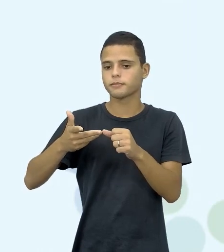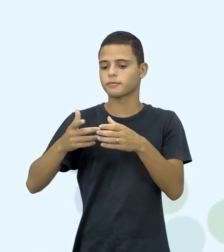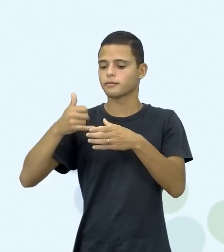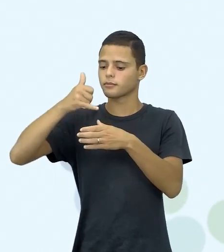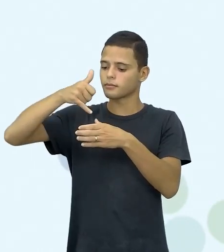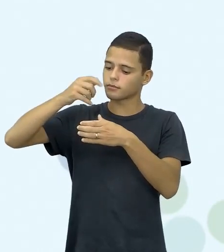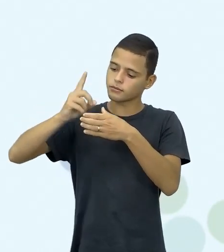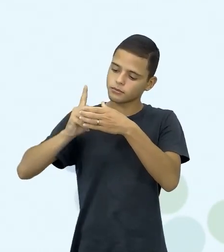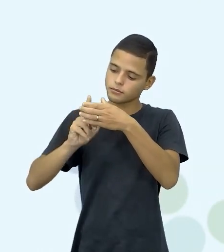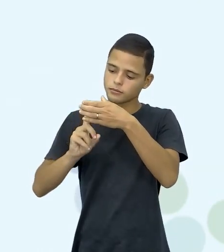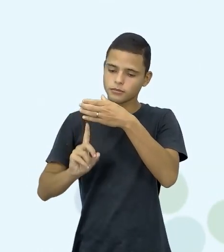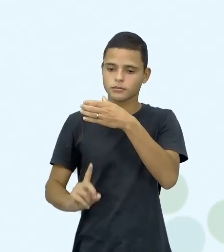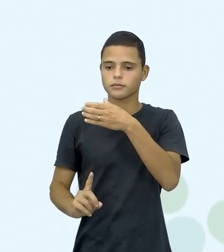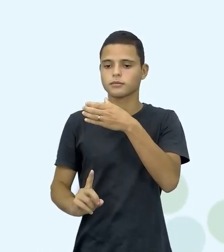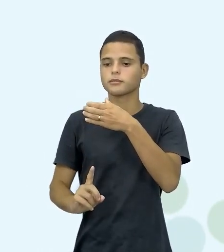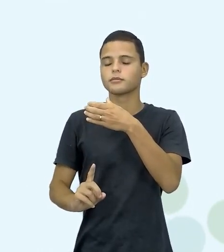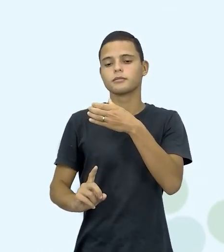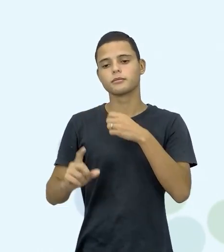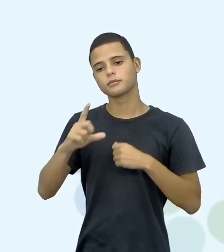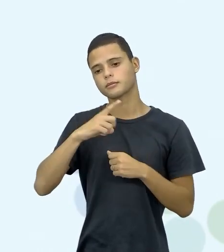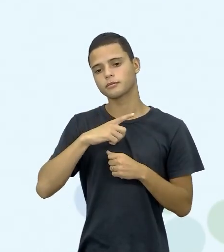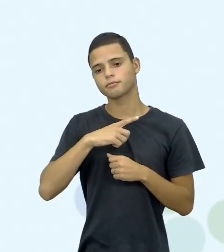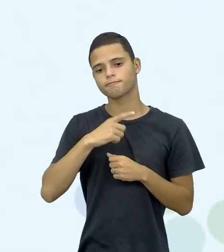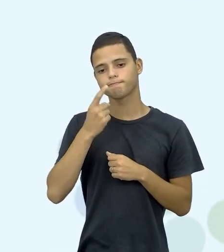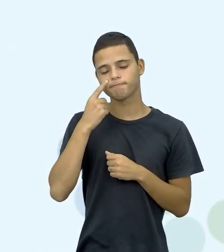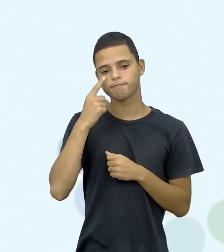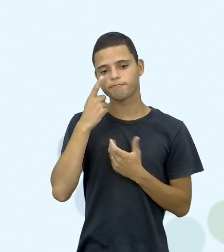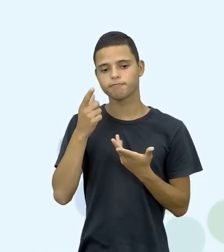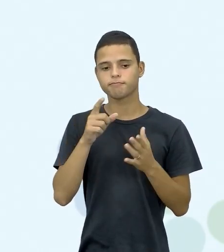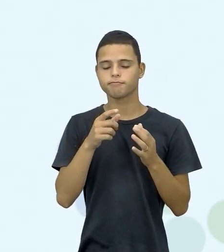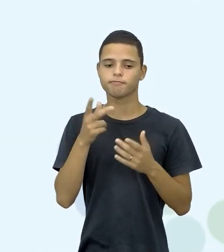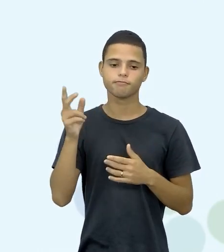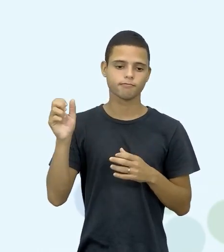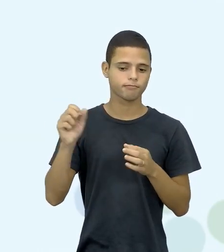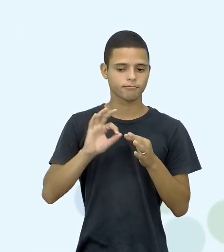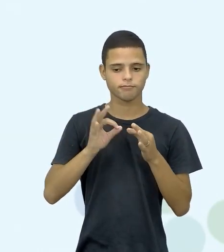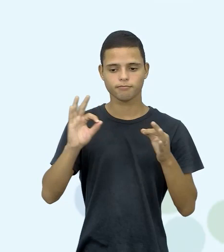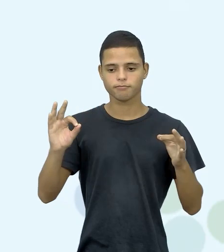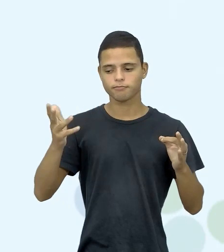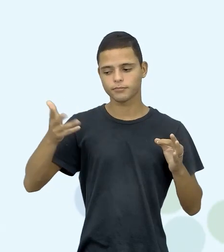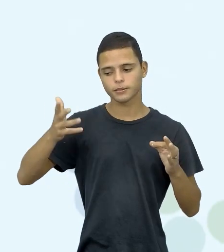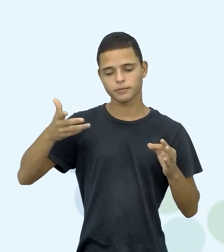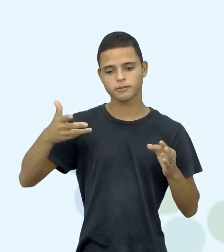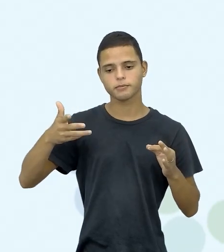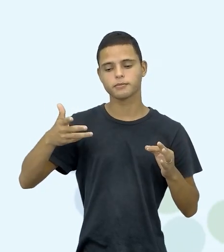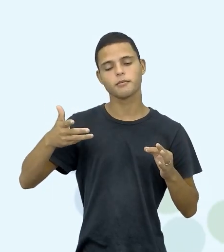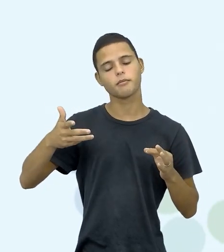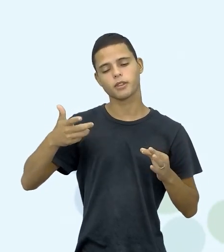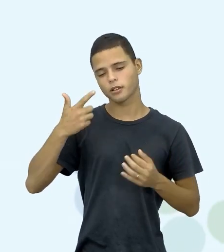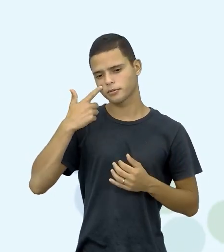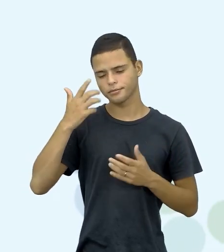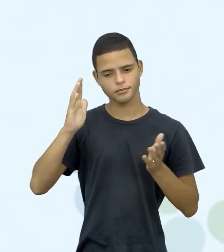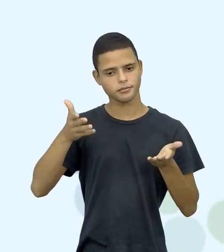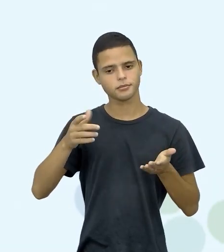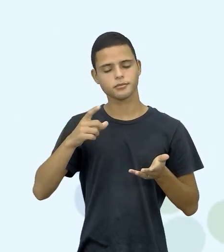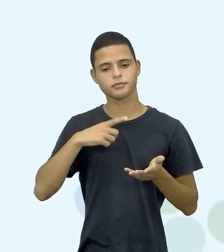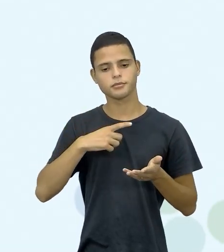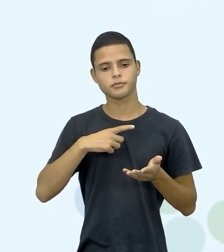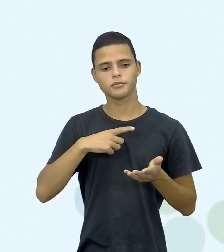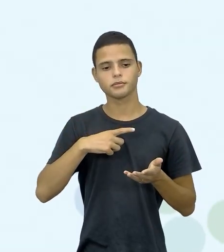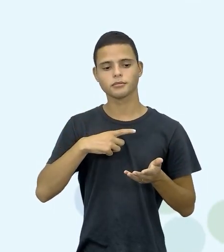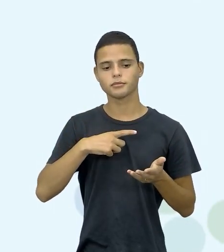dentro de um tubo. Nós temos que determinar a velocidade, então, para determinar a velocidade, a gente já viu que a gente tem que